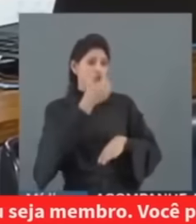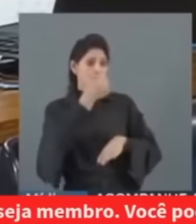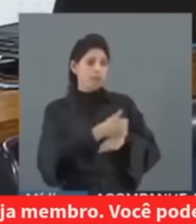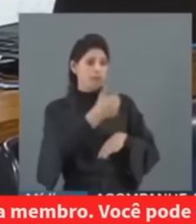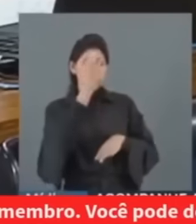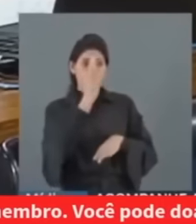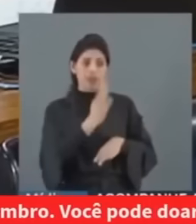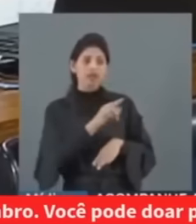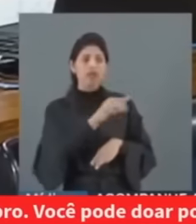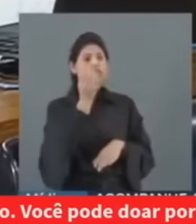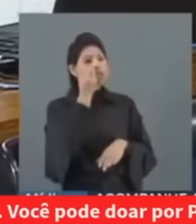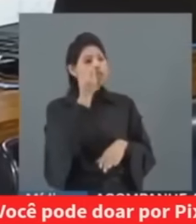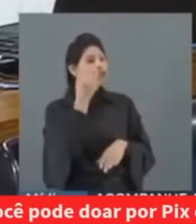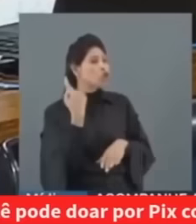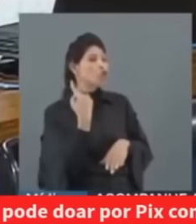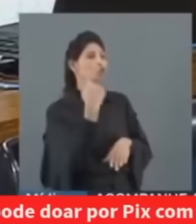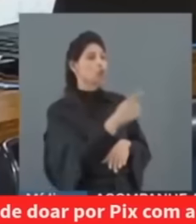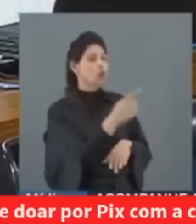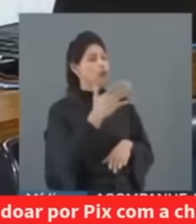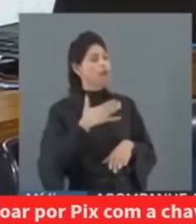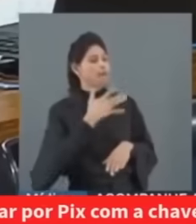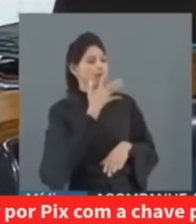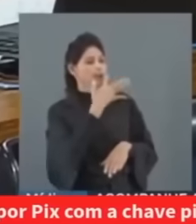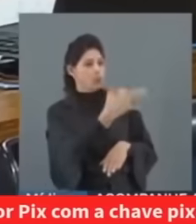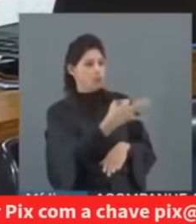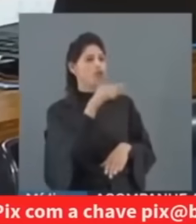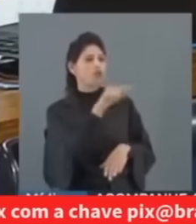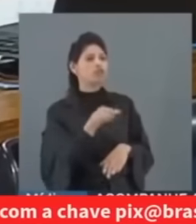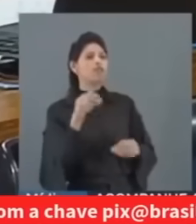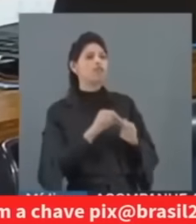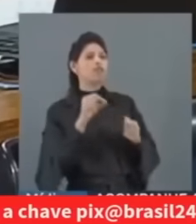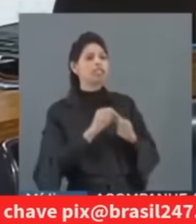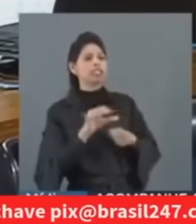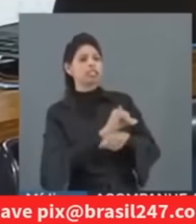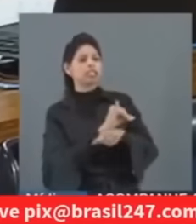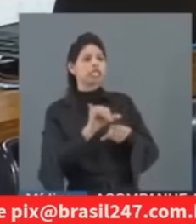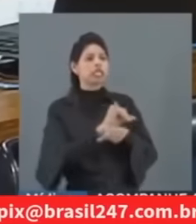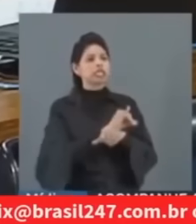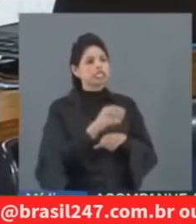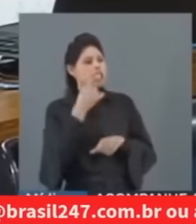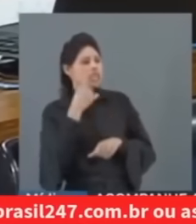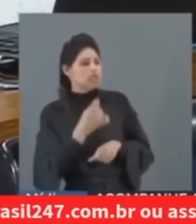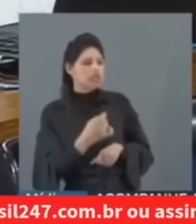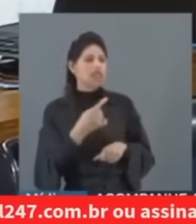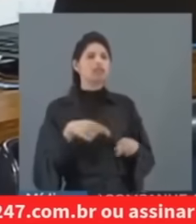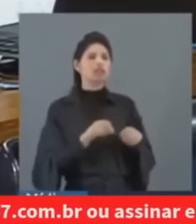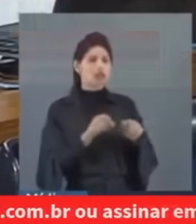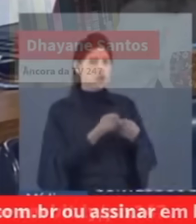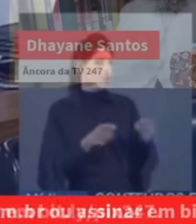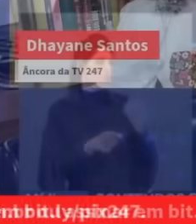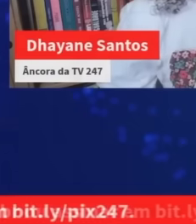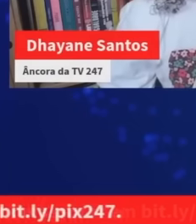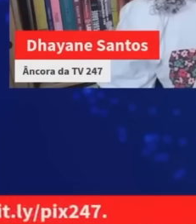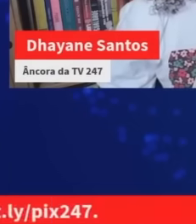buscando a sua defesa Mas na minha opinião o senhor agiu estratégia que maliciosamente para agora não se